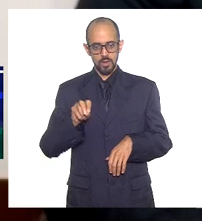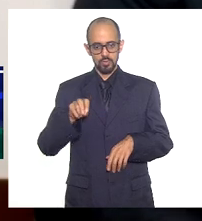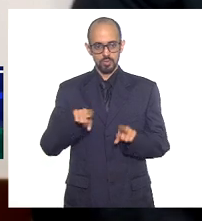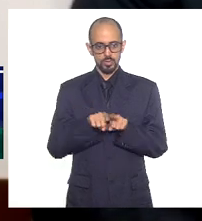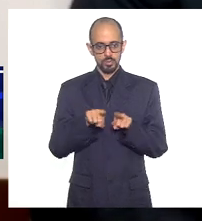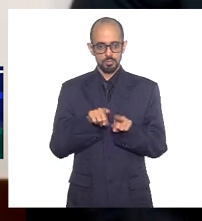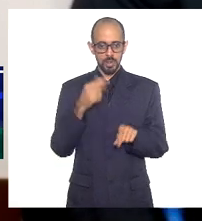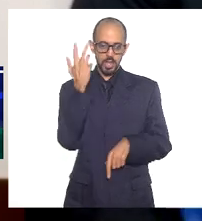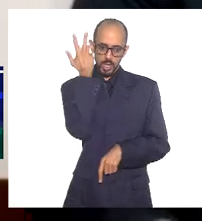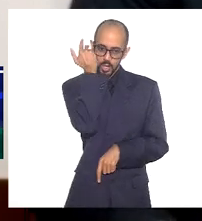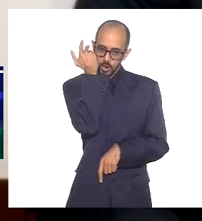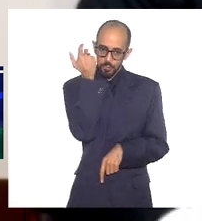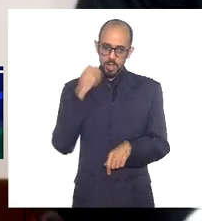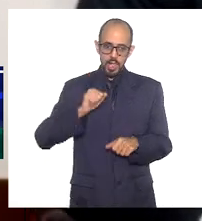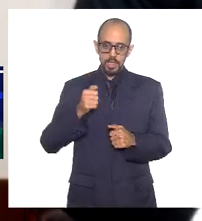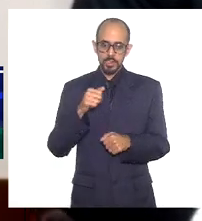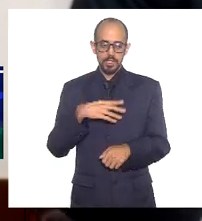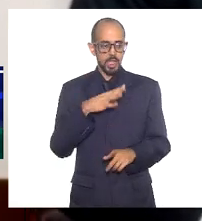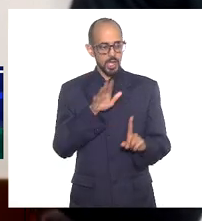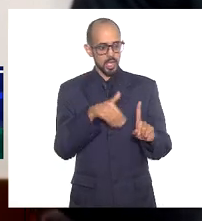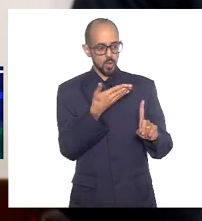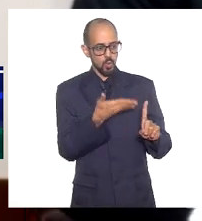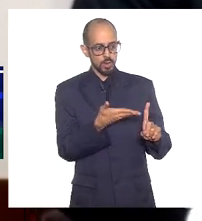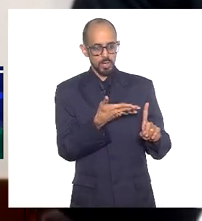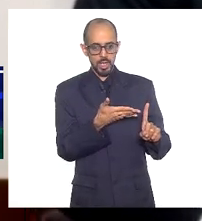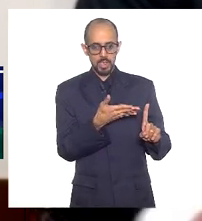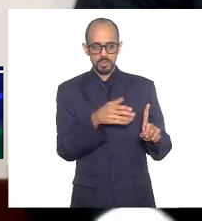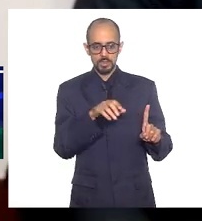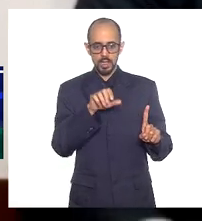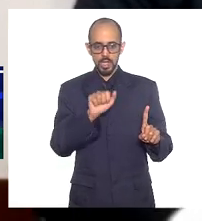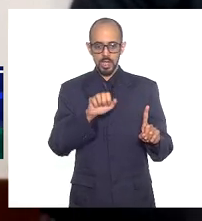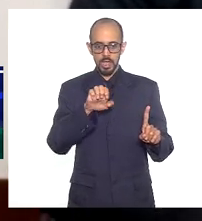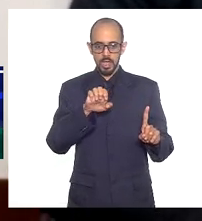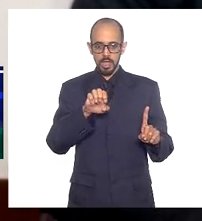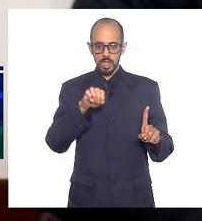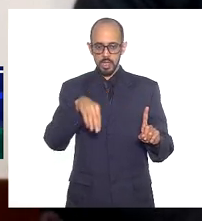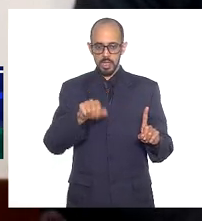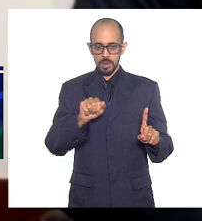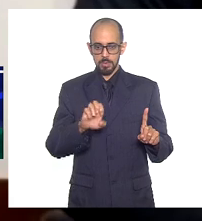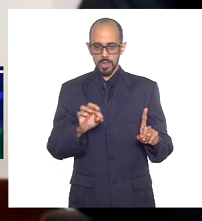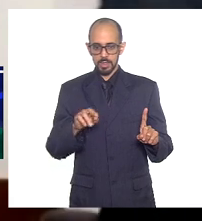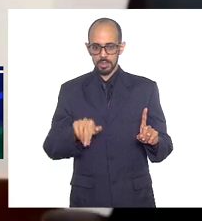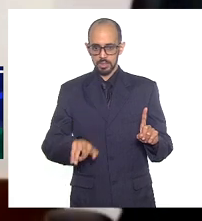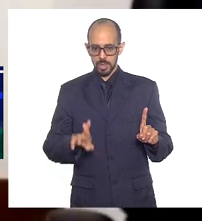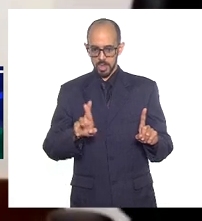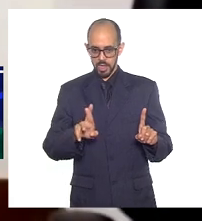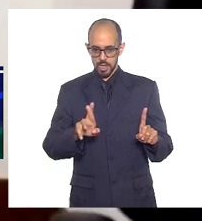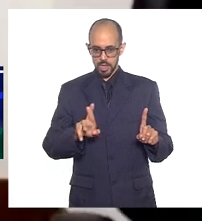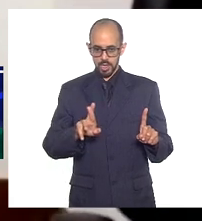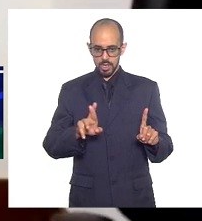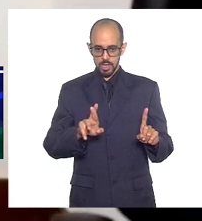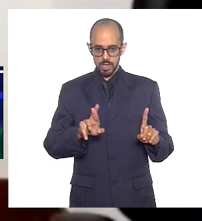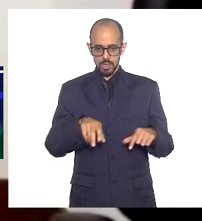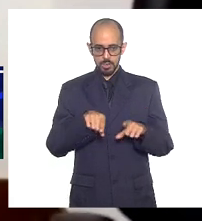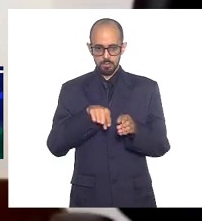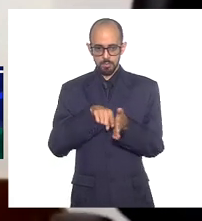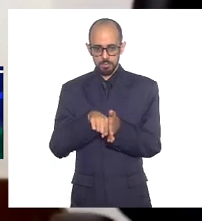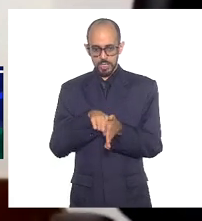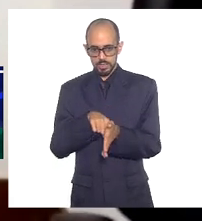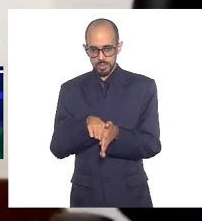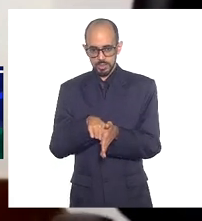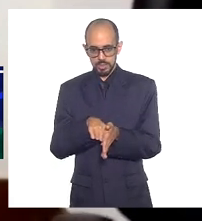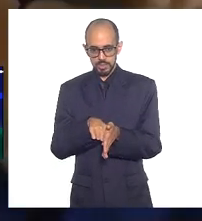que conhece a empresa de assistência técnica de extensão rural do Rio de Janeiro e a empresa de pesquisa agropecuária do Rio de Janeiro como